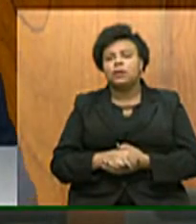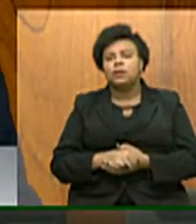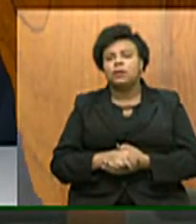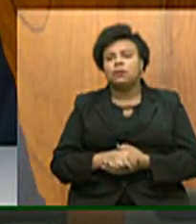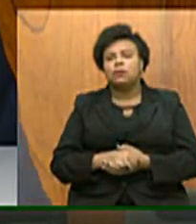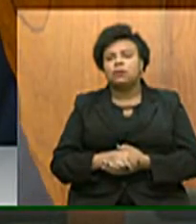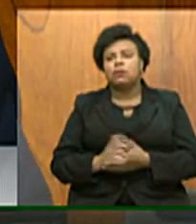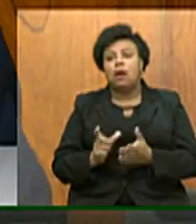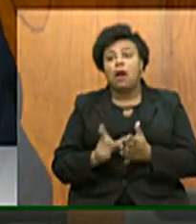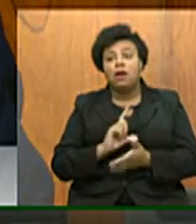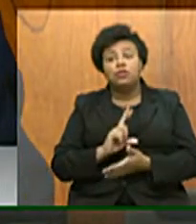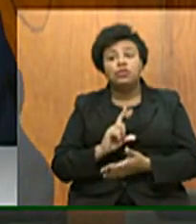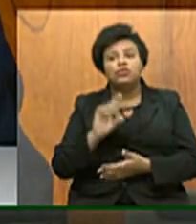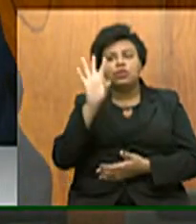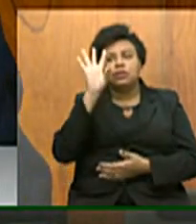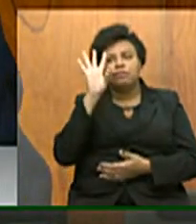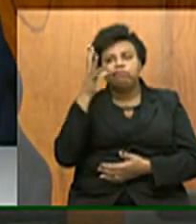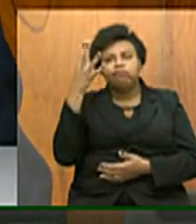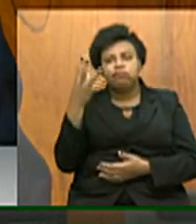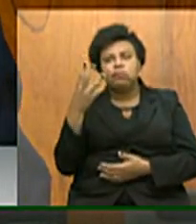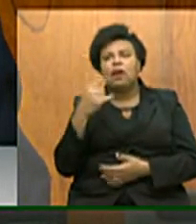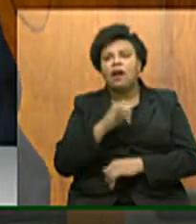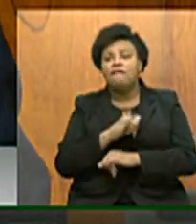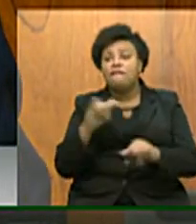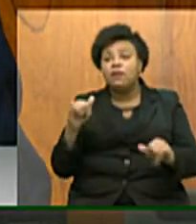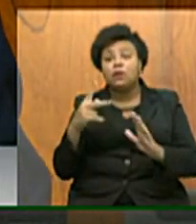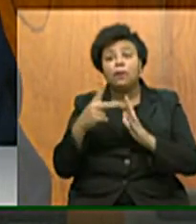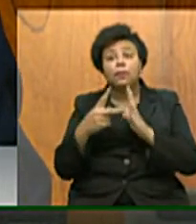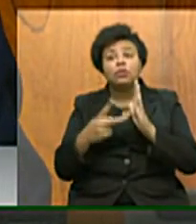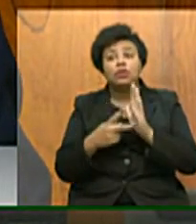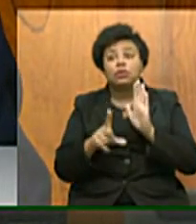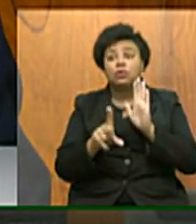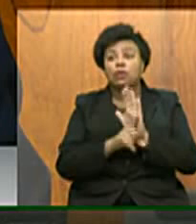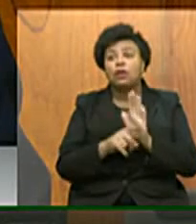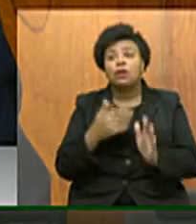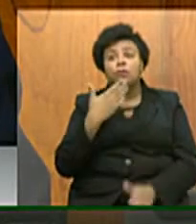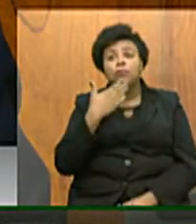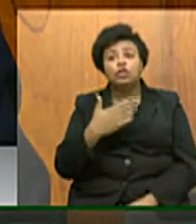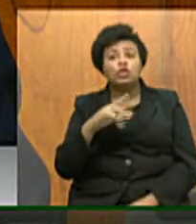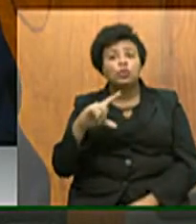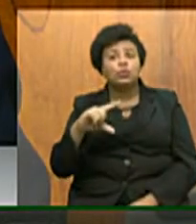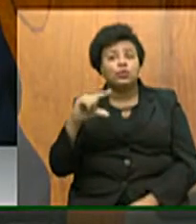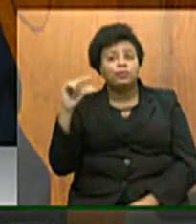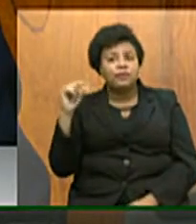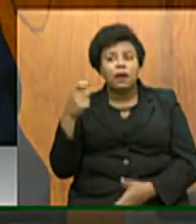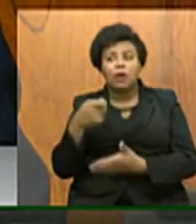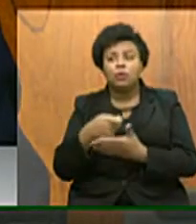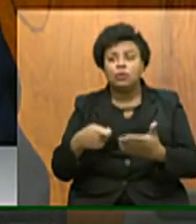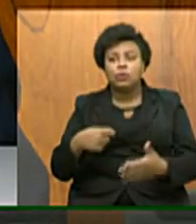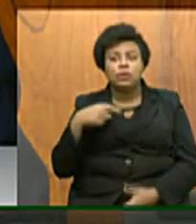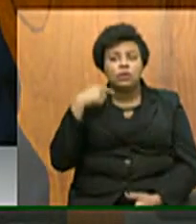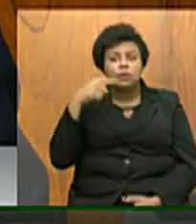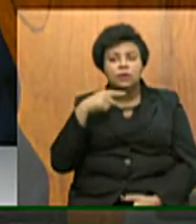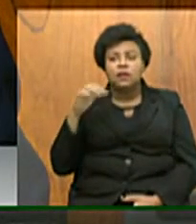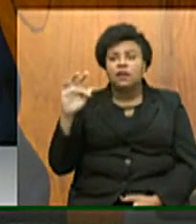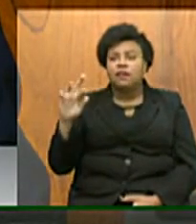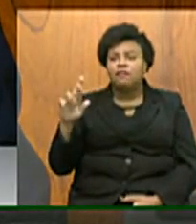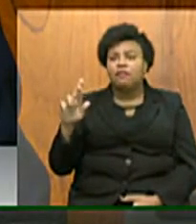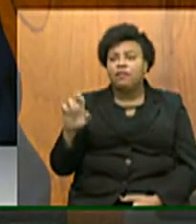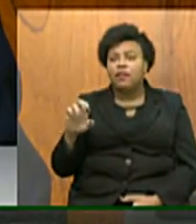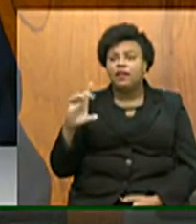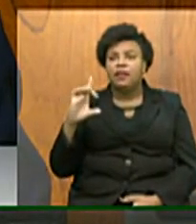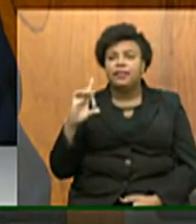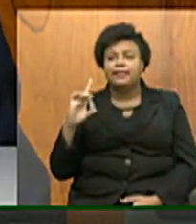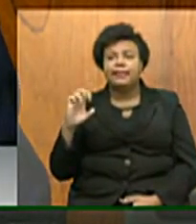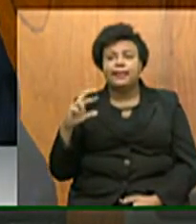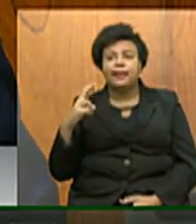Antes de passar ao encaminhamento, saliento que ao projeto foi apresentado um requerimento de preferência de autoria do deputado Frederico Antunes, líder